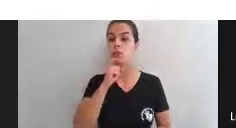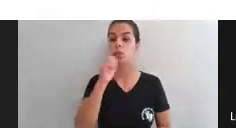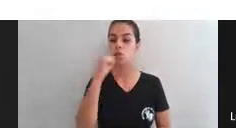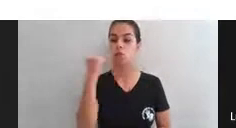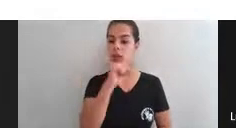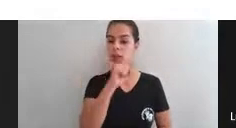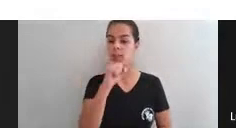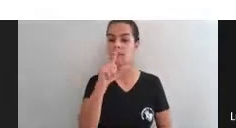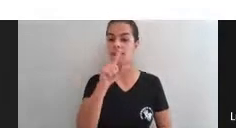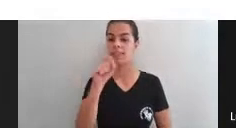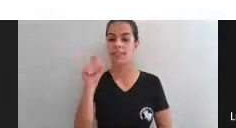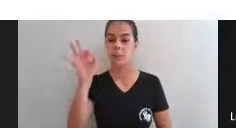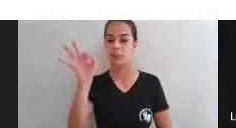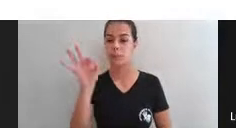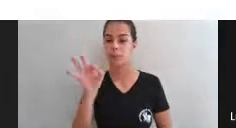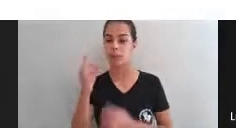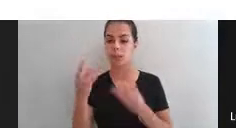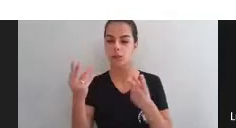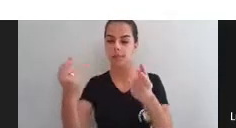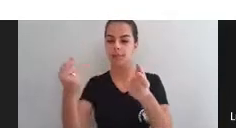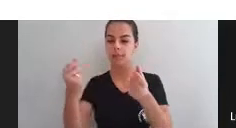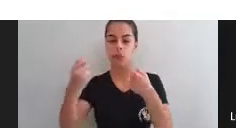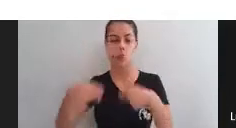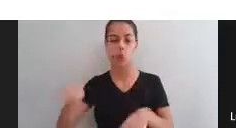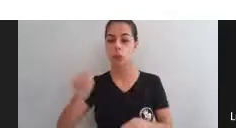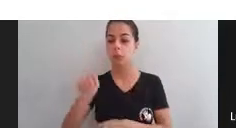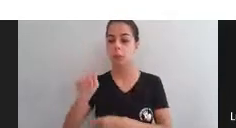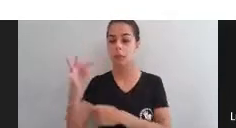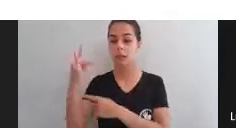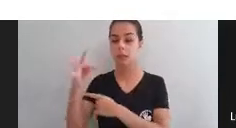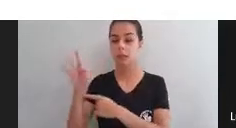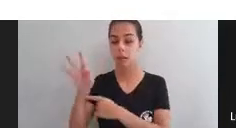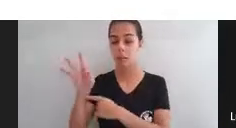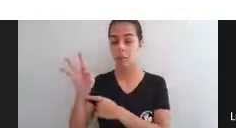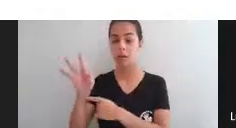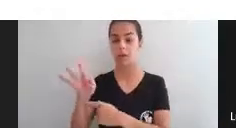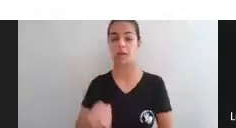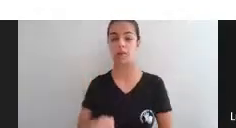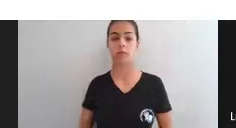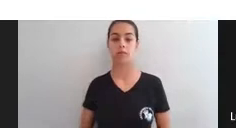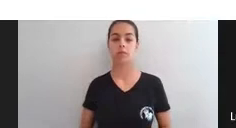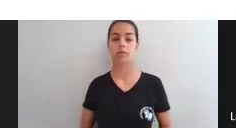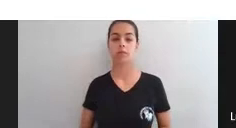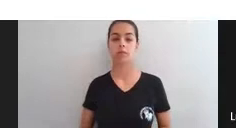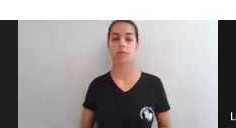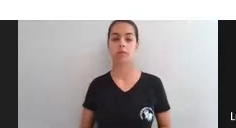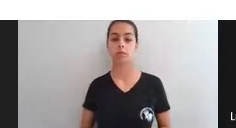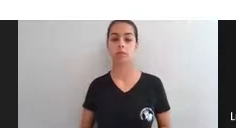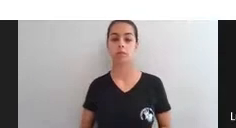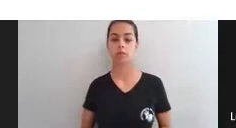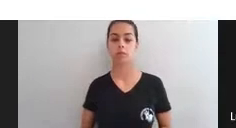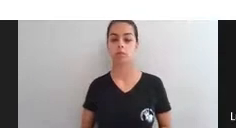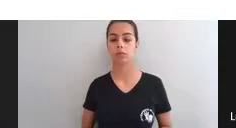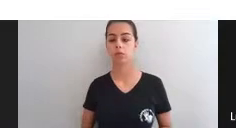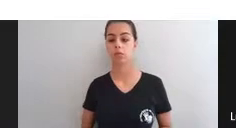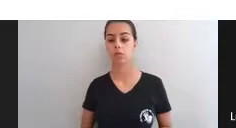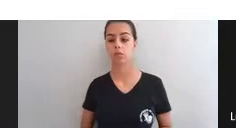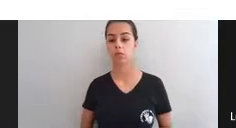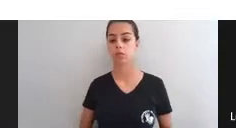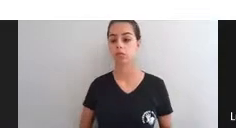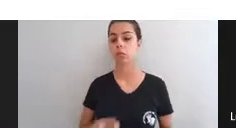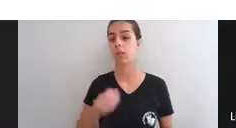um refrigerador que não precisa de trabalho, a gente poderia tirar calor diretamente da